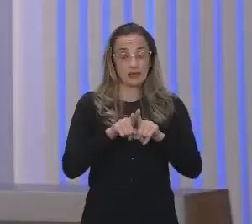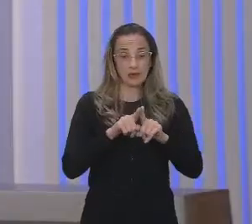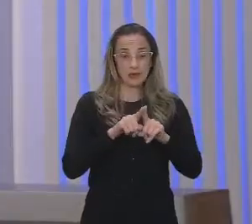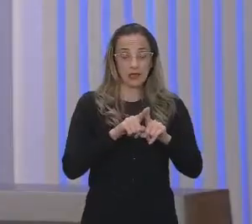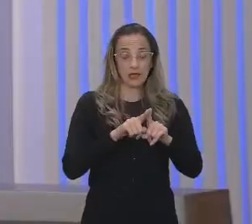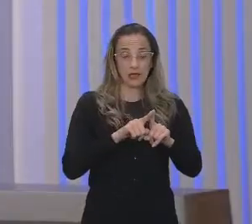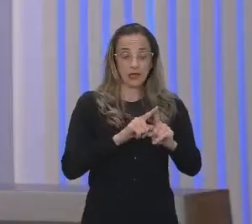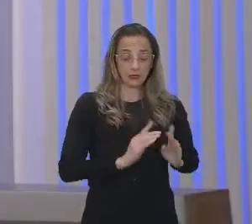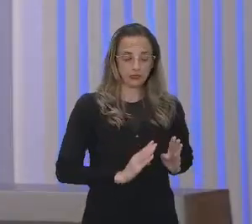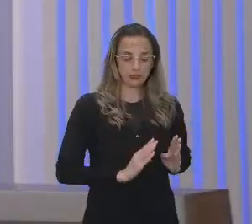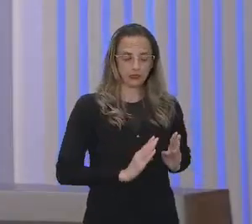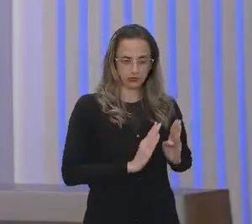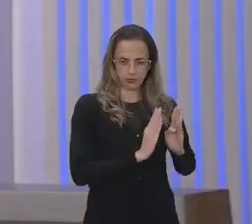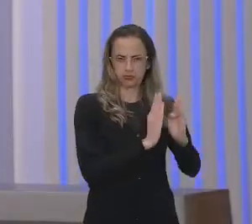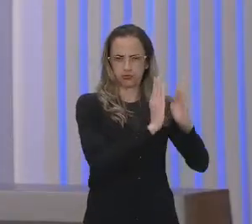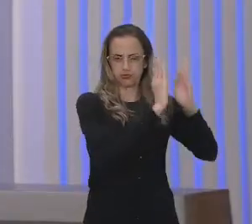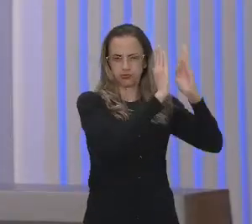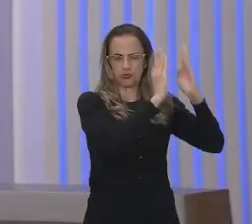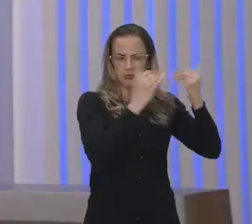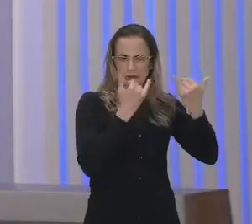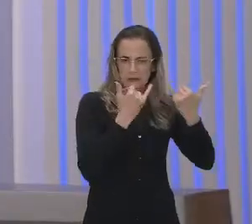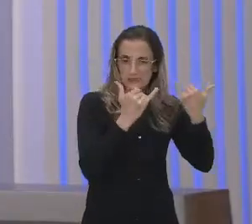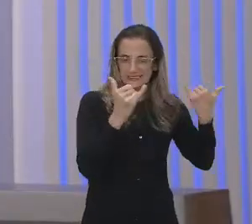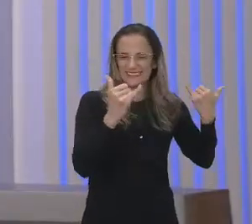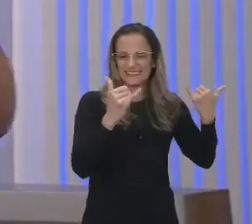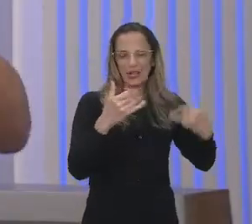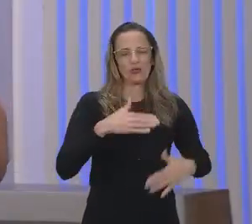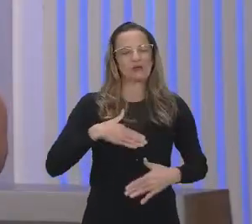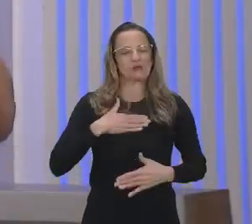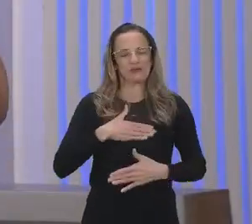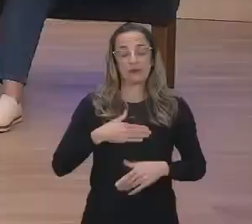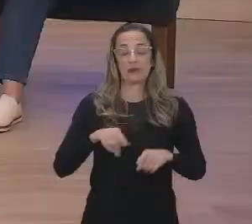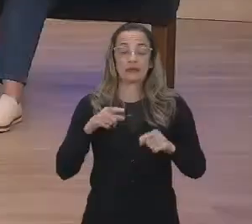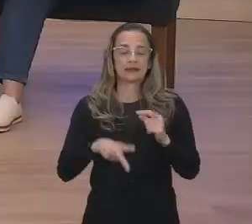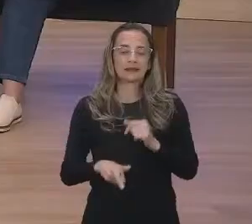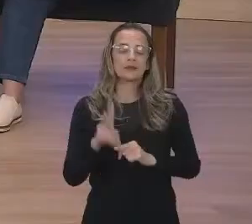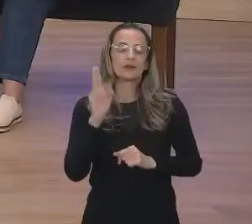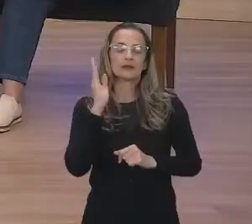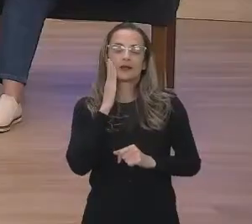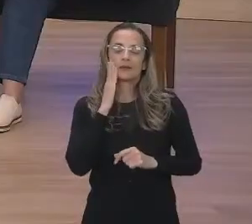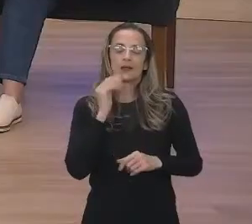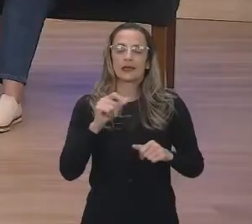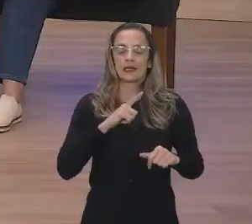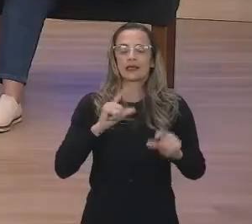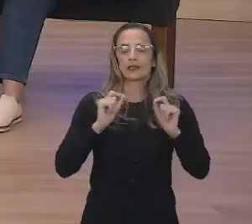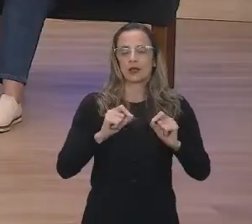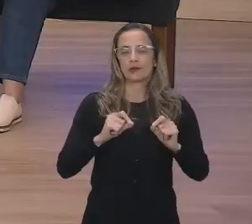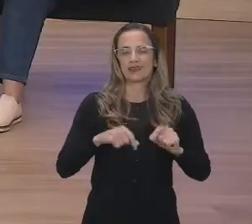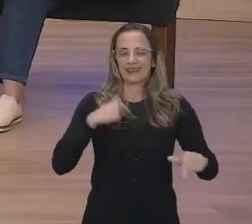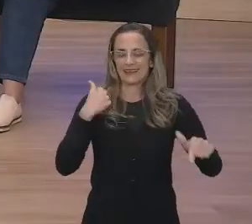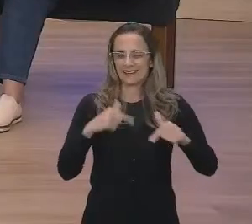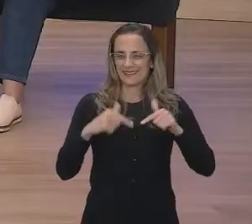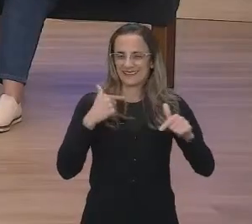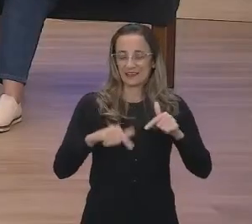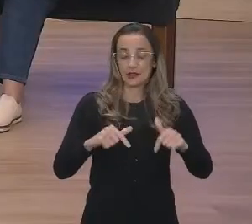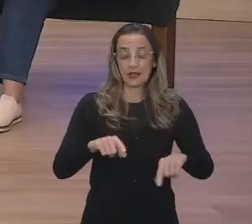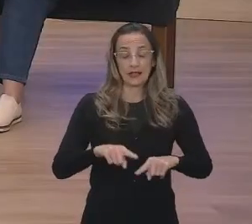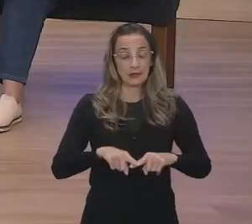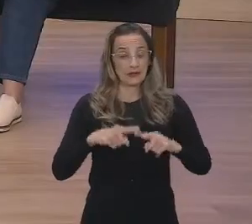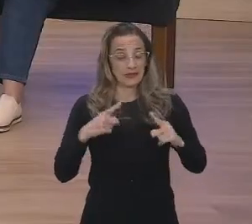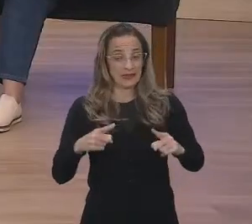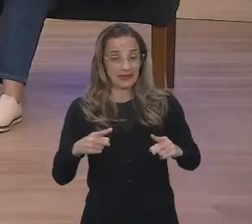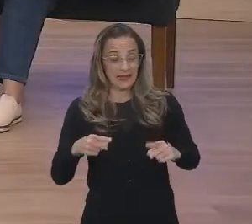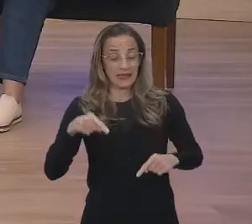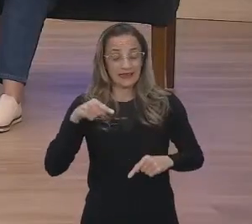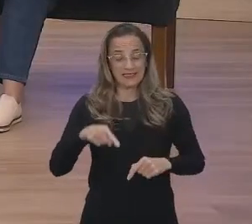era bom, né? Eu gostava. Porque sempre eu sabia que ia para a escola e ia ter trabalho. A não ser que desse muito ruim, porque